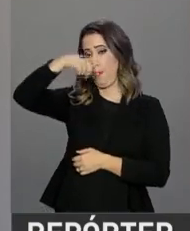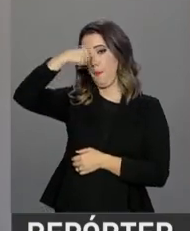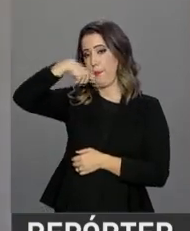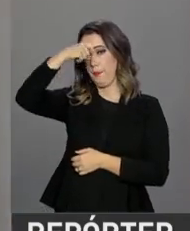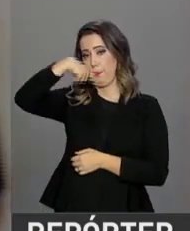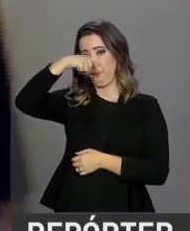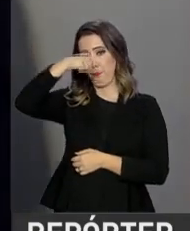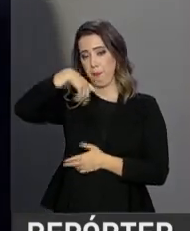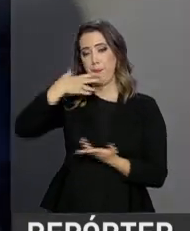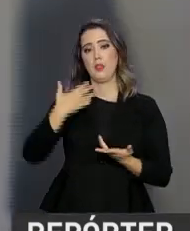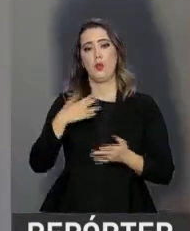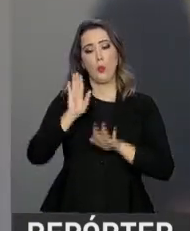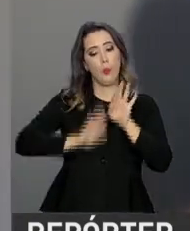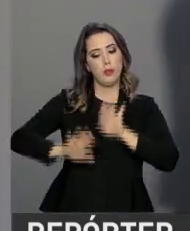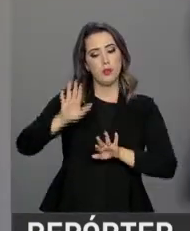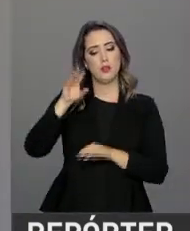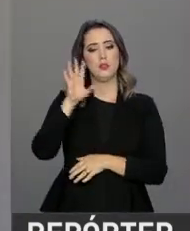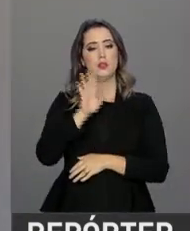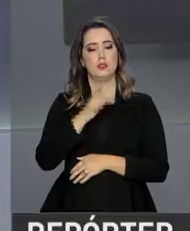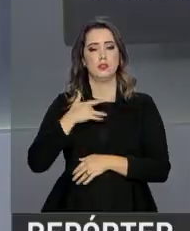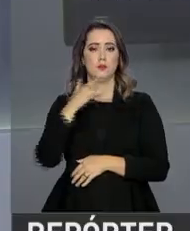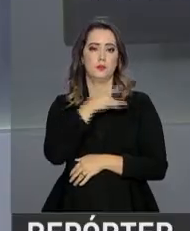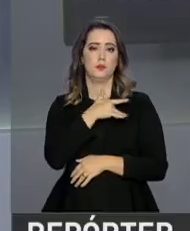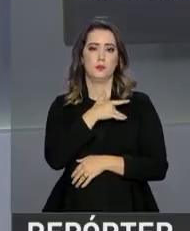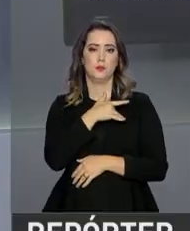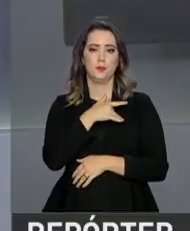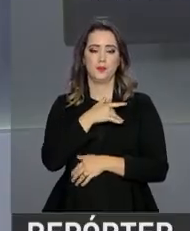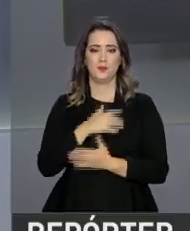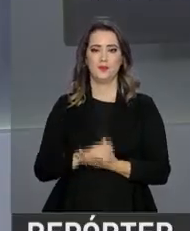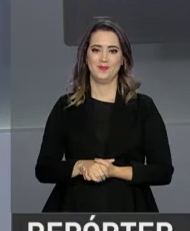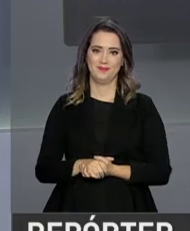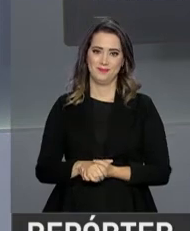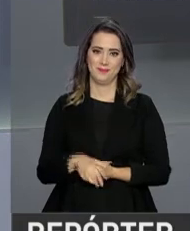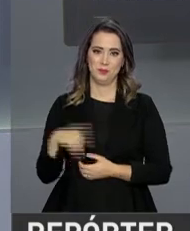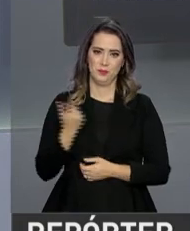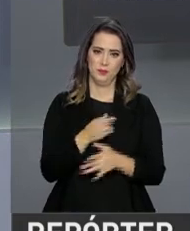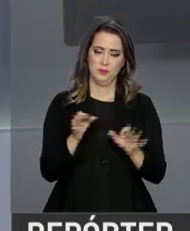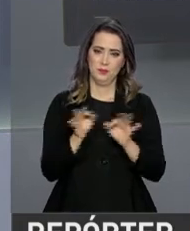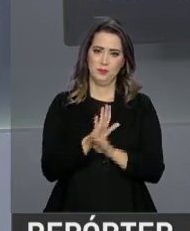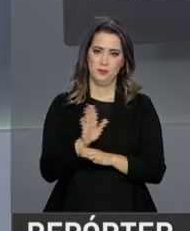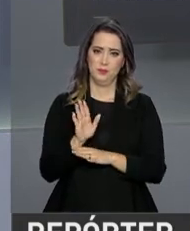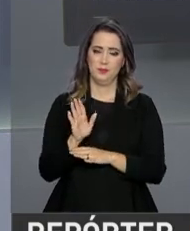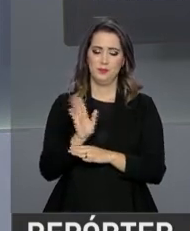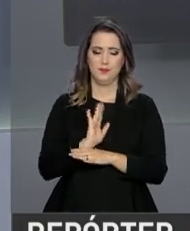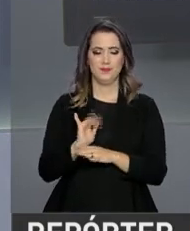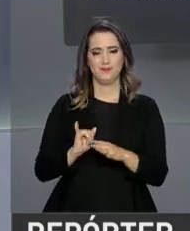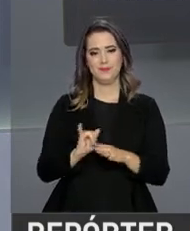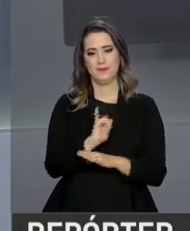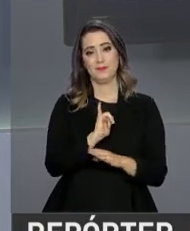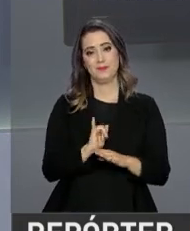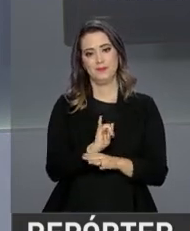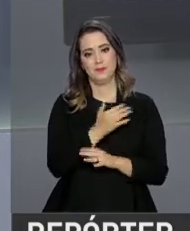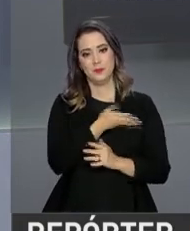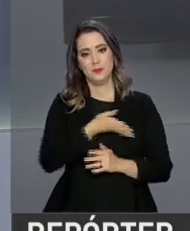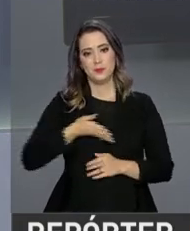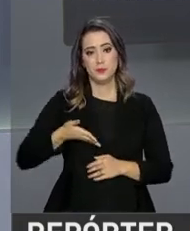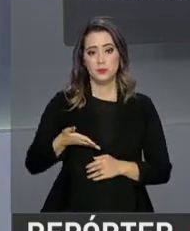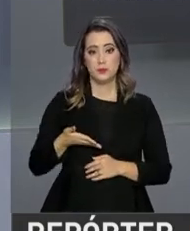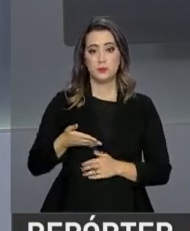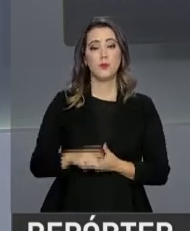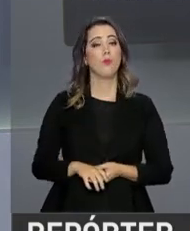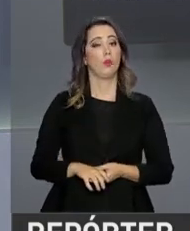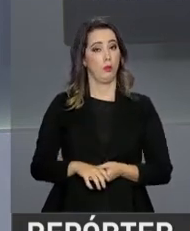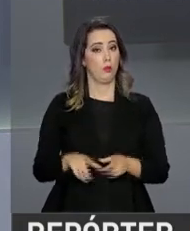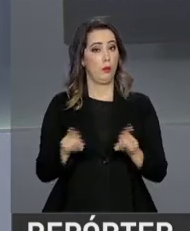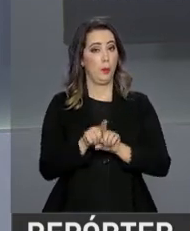cuidar da saúde da população brasileira nós ficamos por aqui você pode rever as reportagens no youtube e